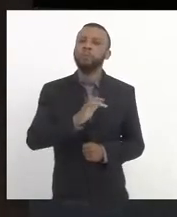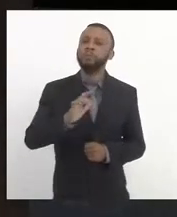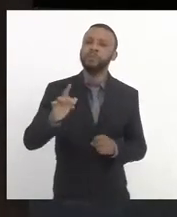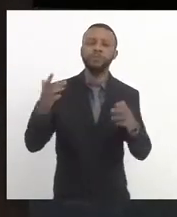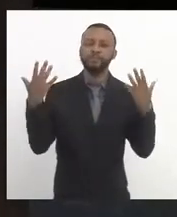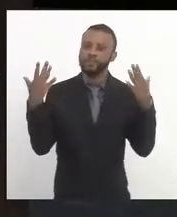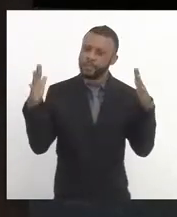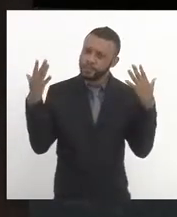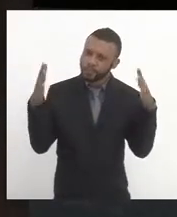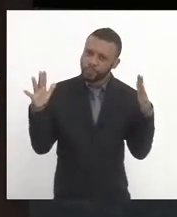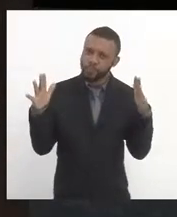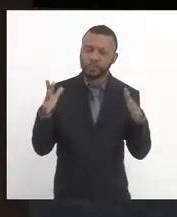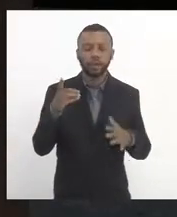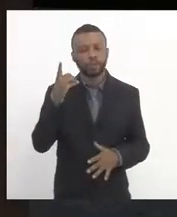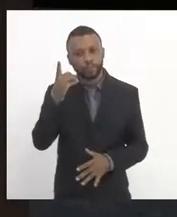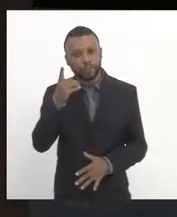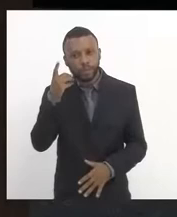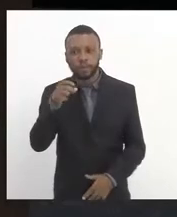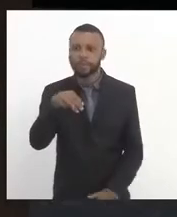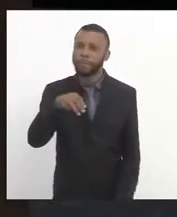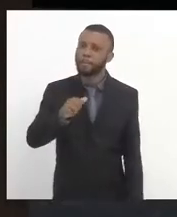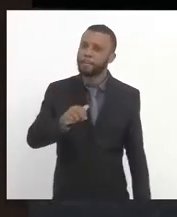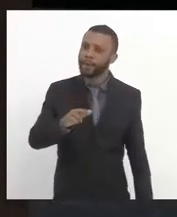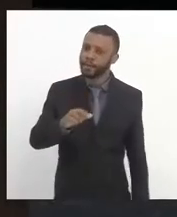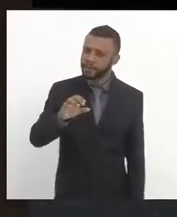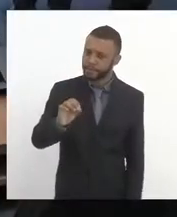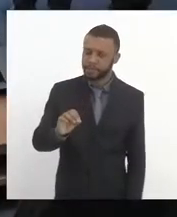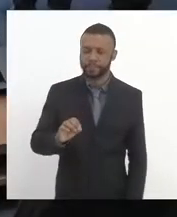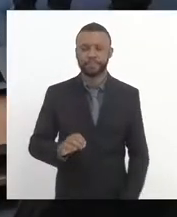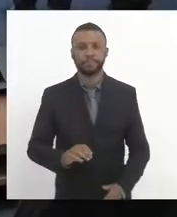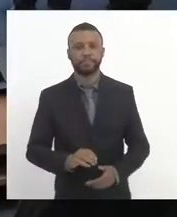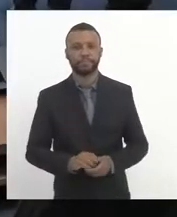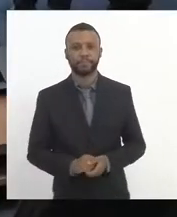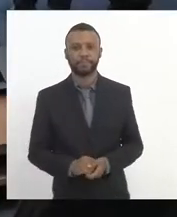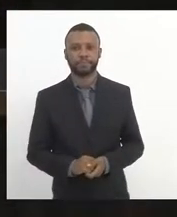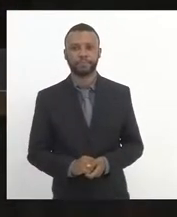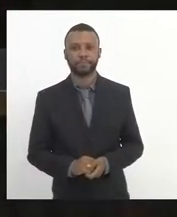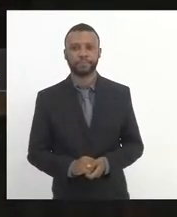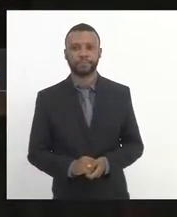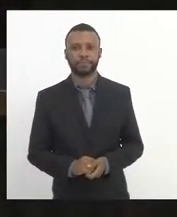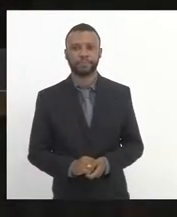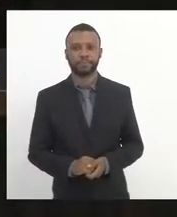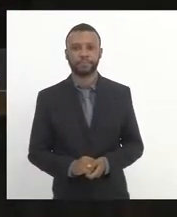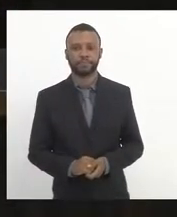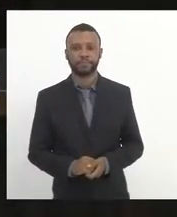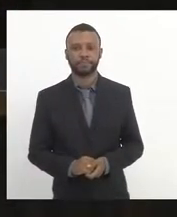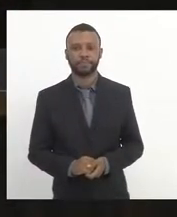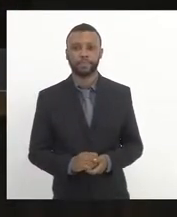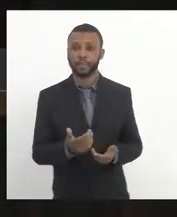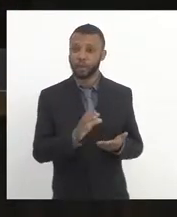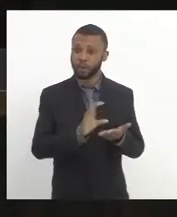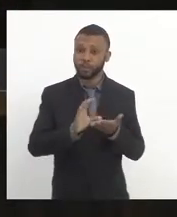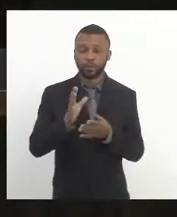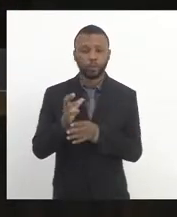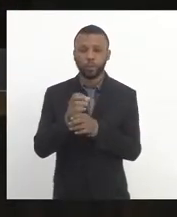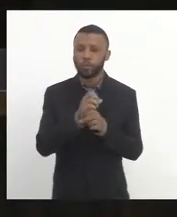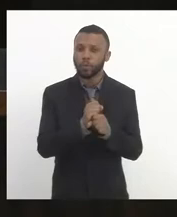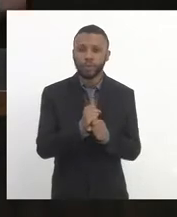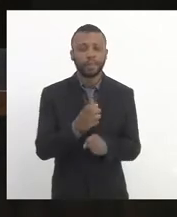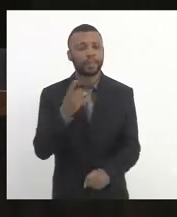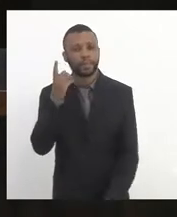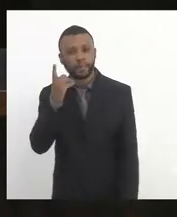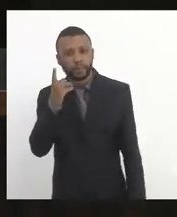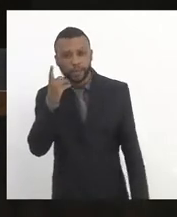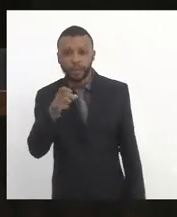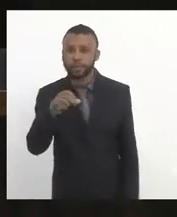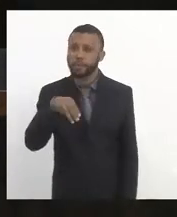deputado Márcio Gualberto. Obrigada, deputado Márcio Pacheco. Pela Comissão de Orçamento, deputado Márcio Canella.